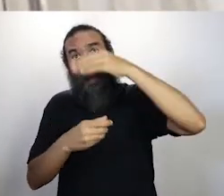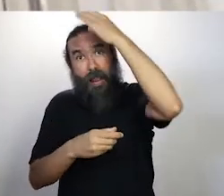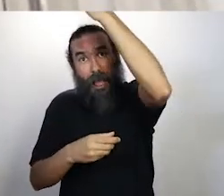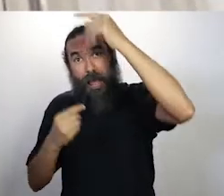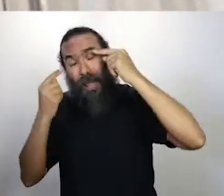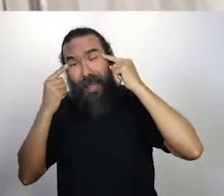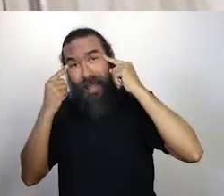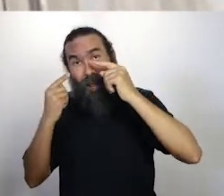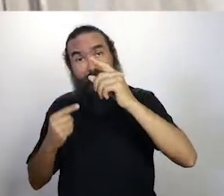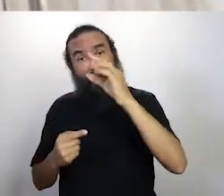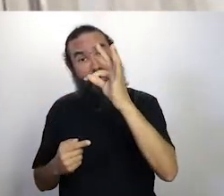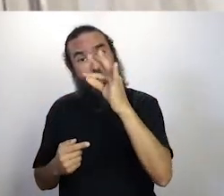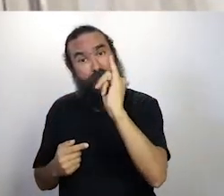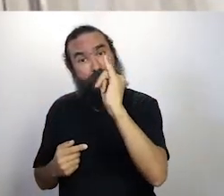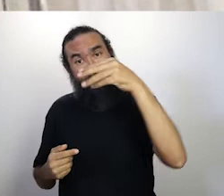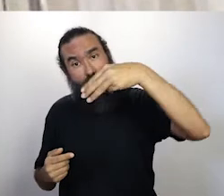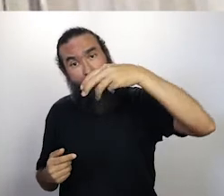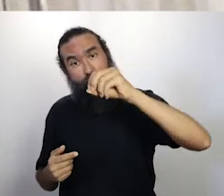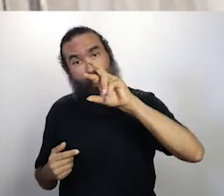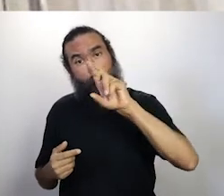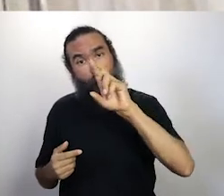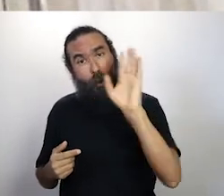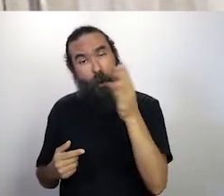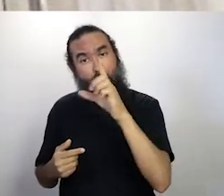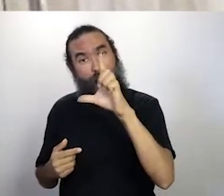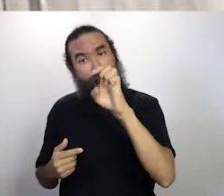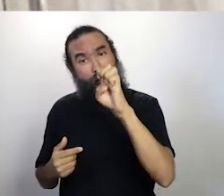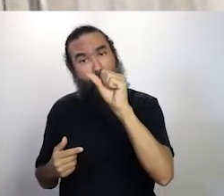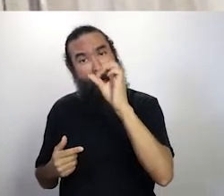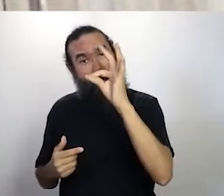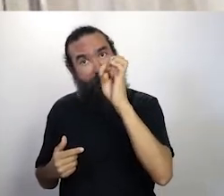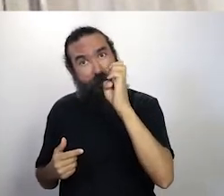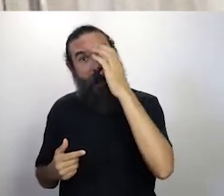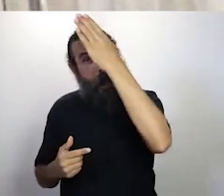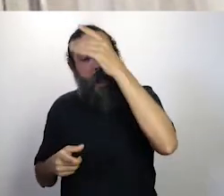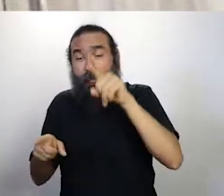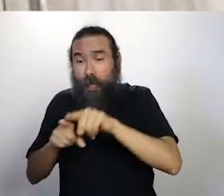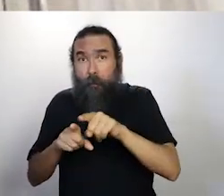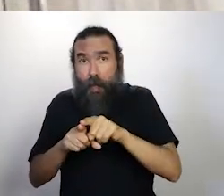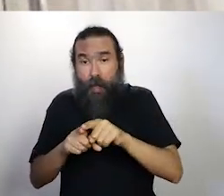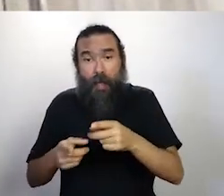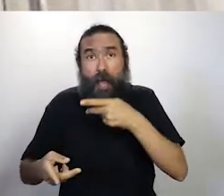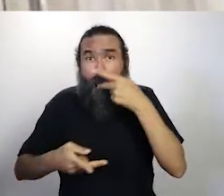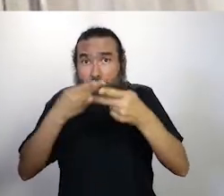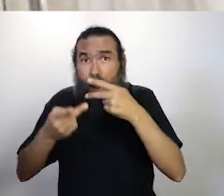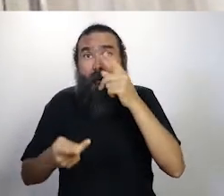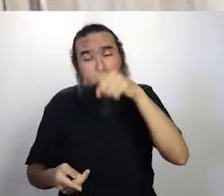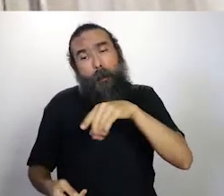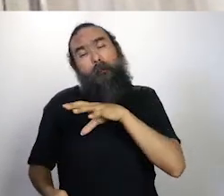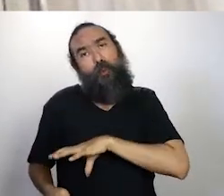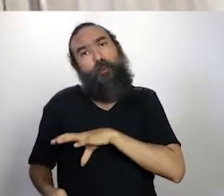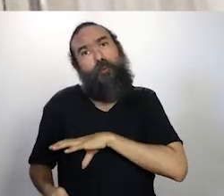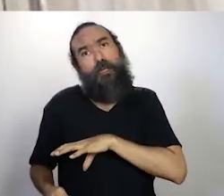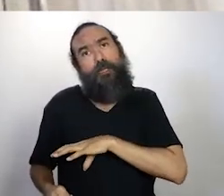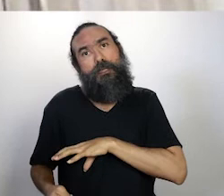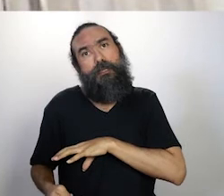uma das línguas oficiais, a outra é Tetum, que é indonésio, são as 3 principais línguas faladas